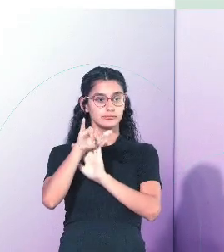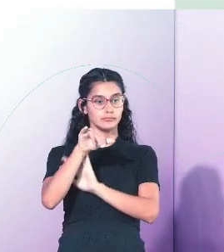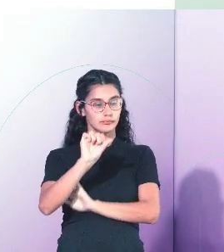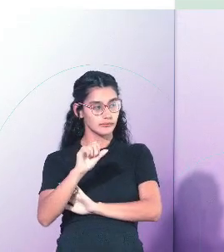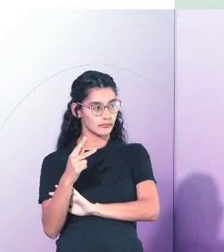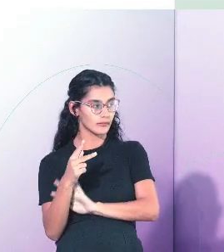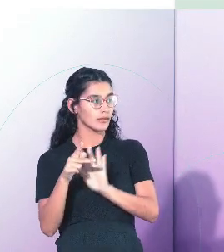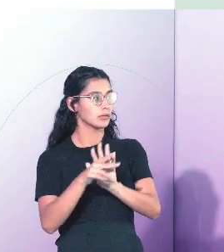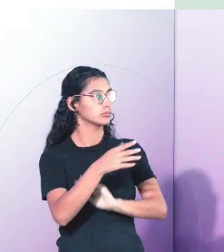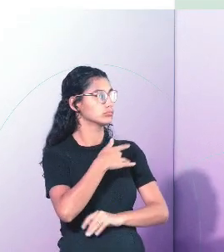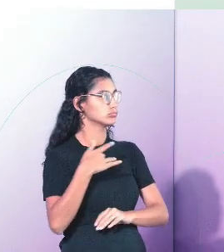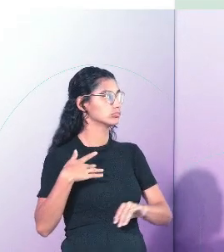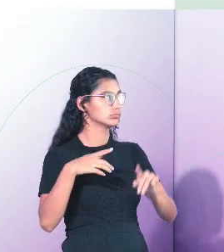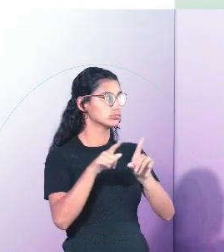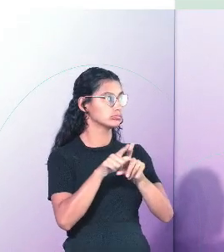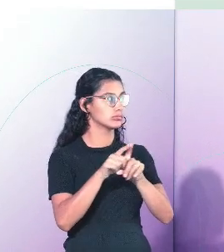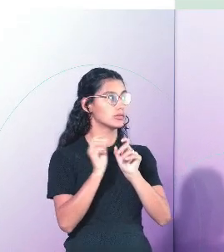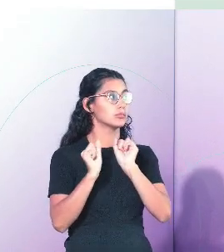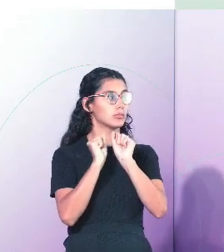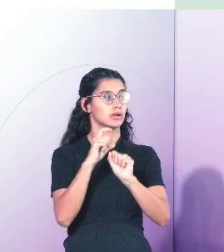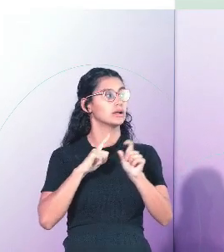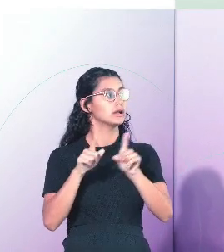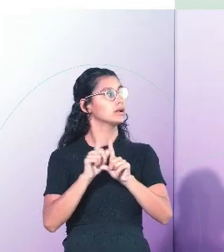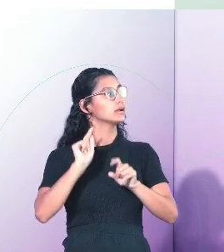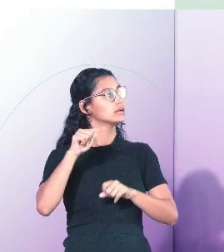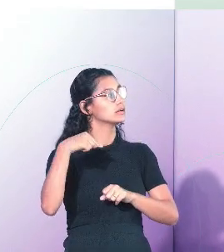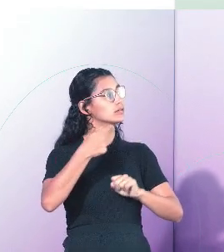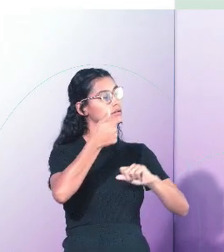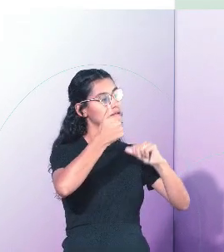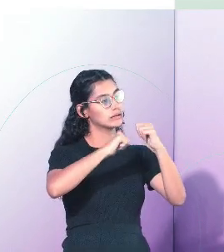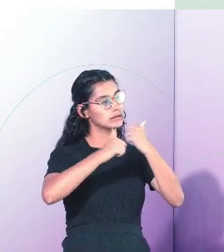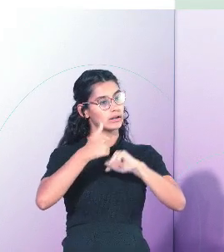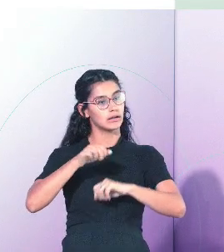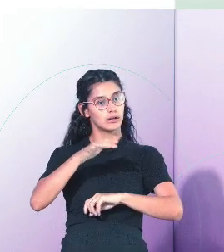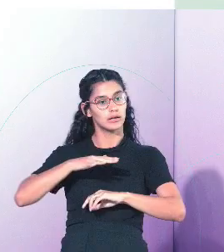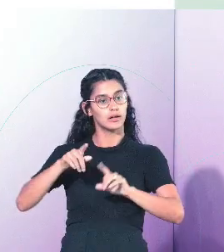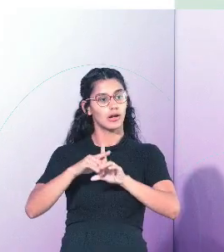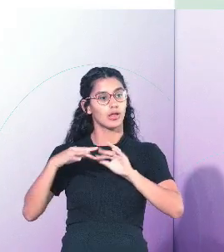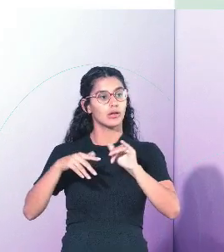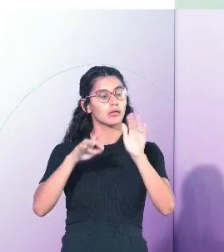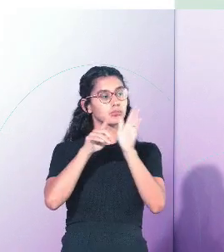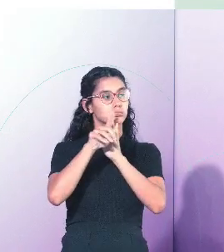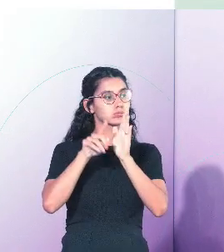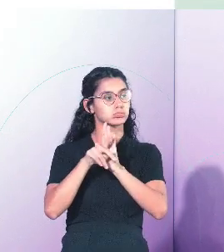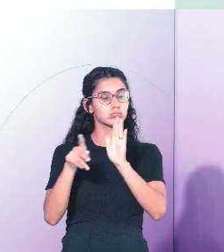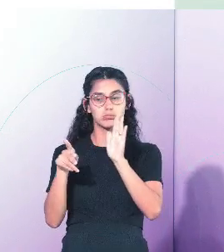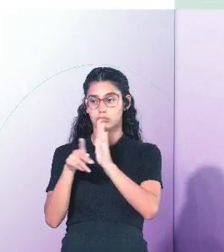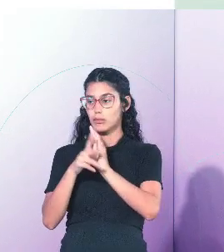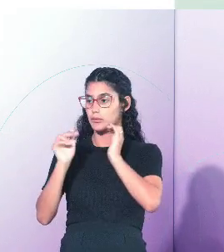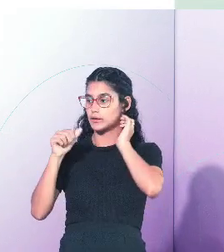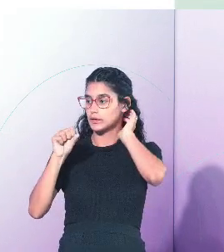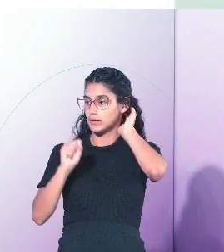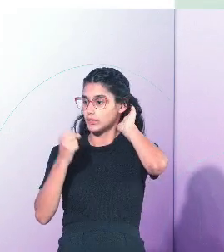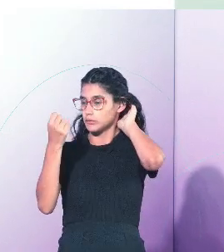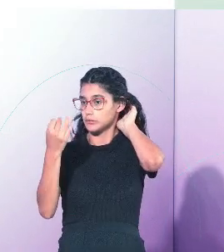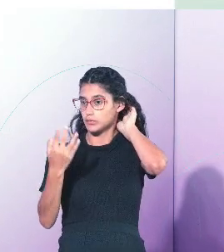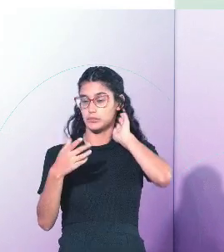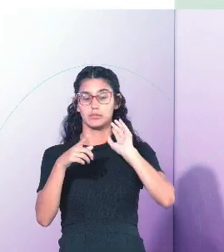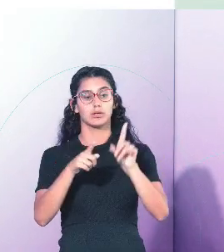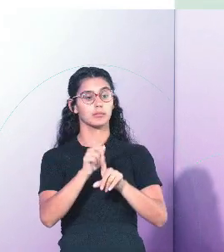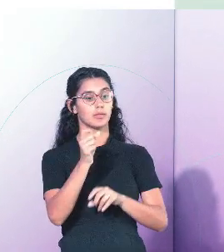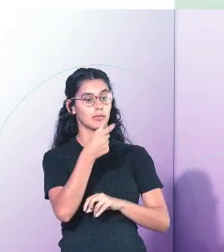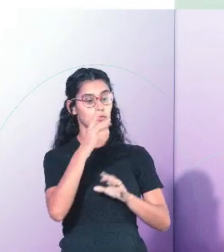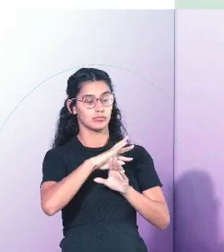do CoSaúde, e aí a gente pode ter, depois da análise deles, de toda a questão de ATS que o falador falou, esse